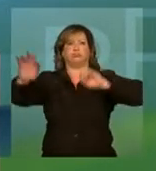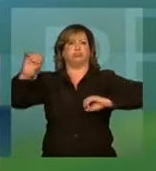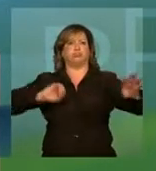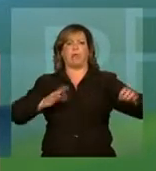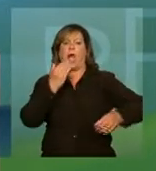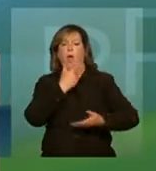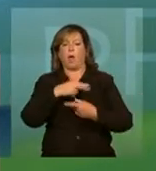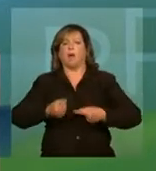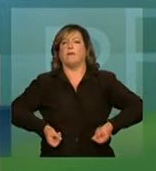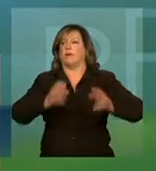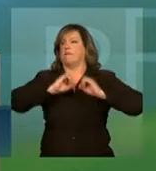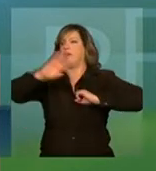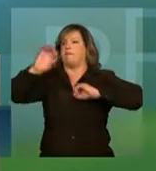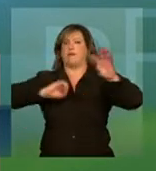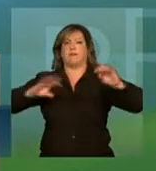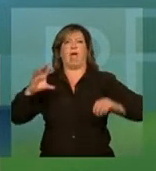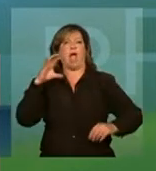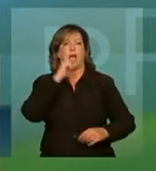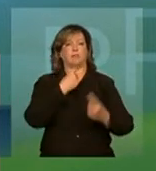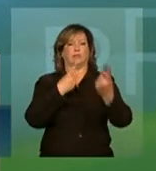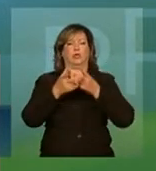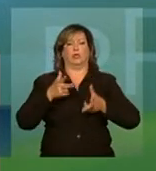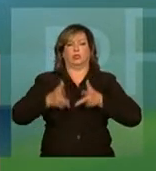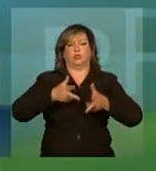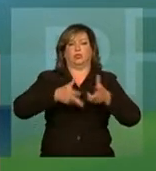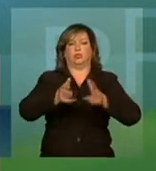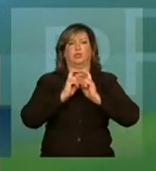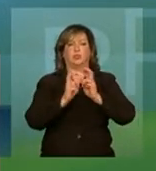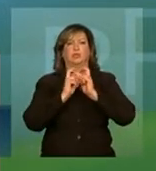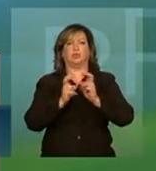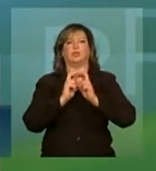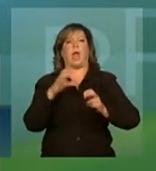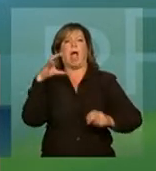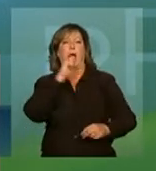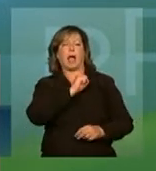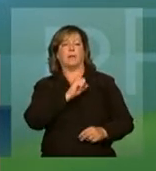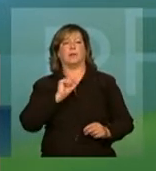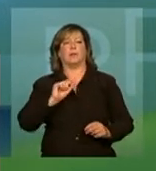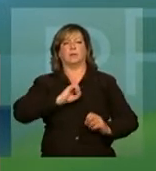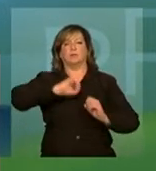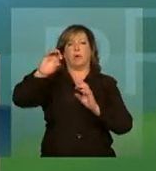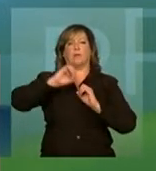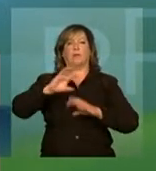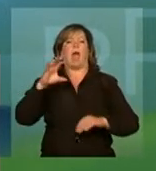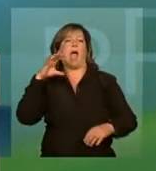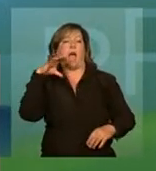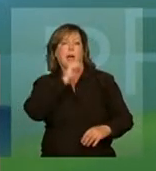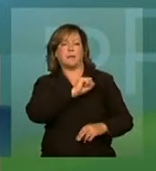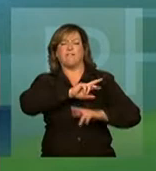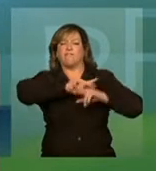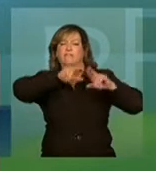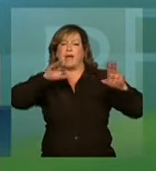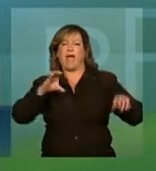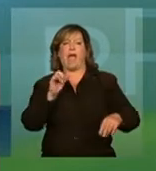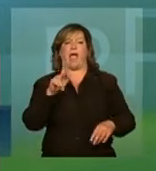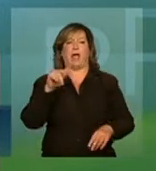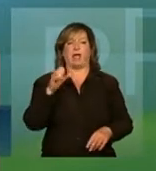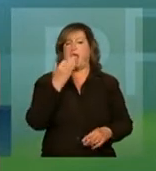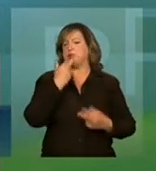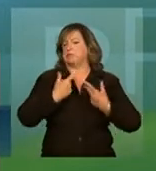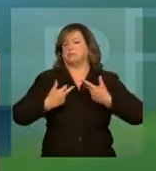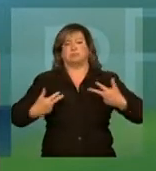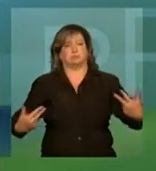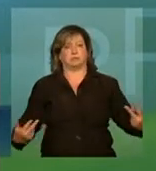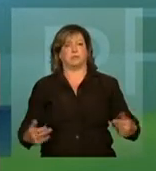sua produção, permitindo que as ferrovias sejam utilizadas para transportes de diversos tipos de carga. O